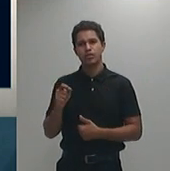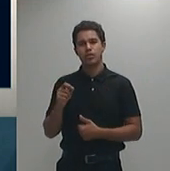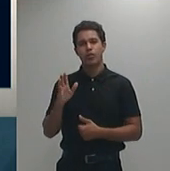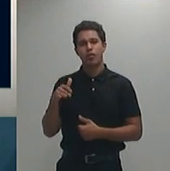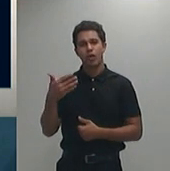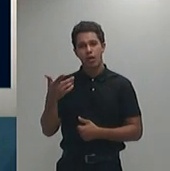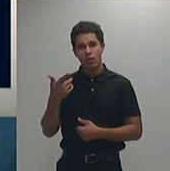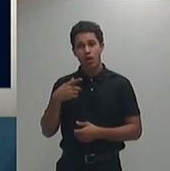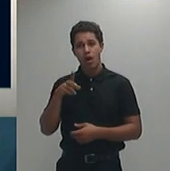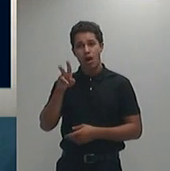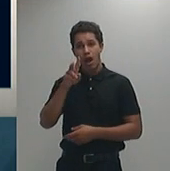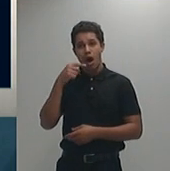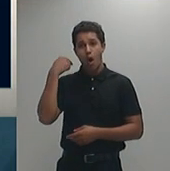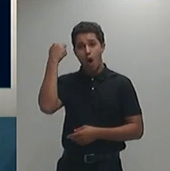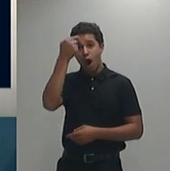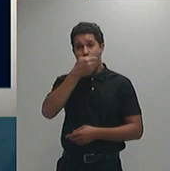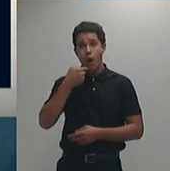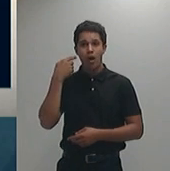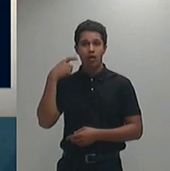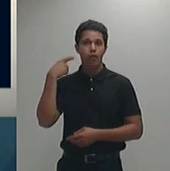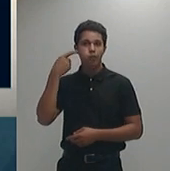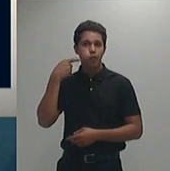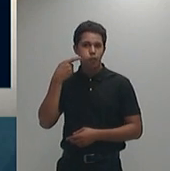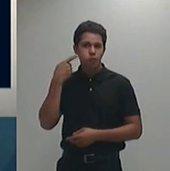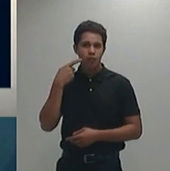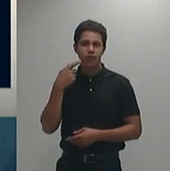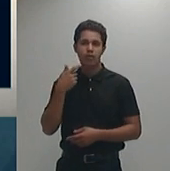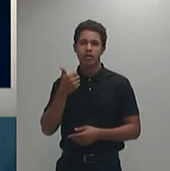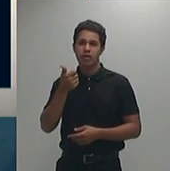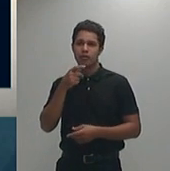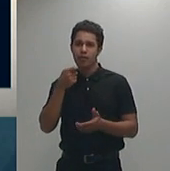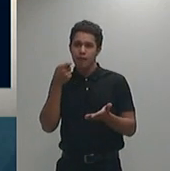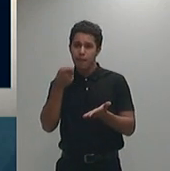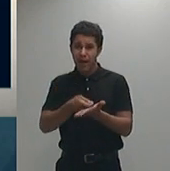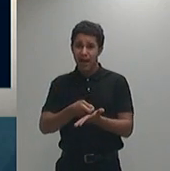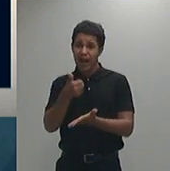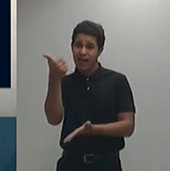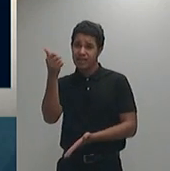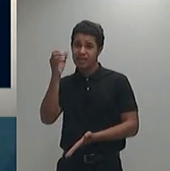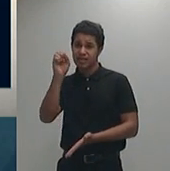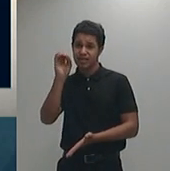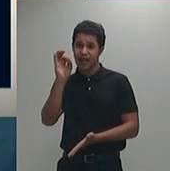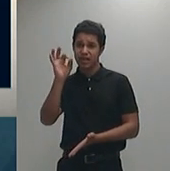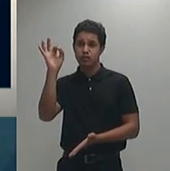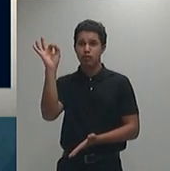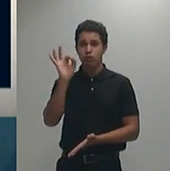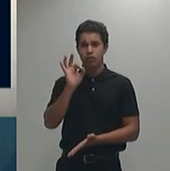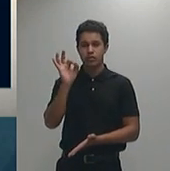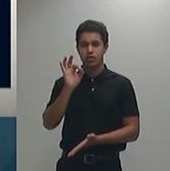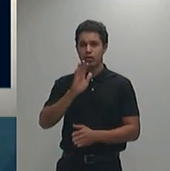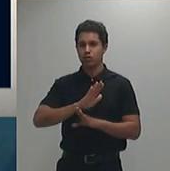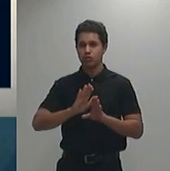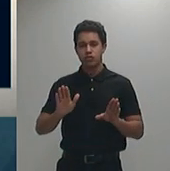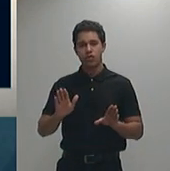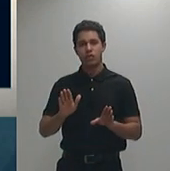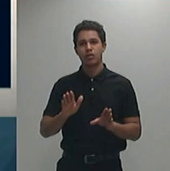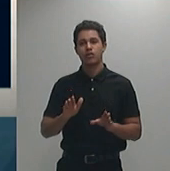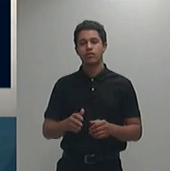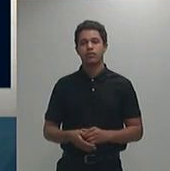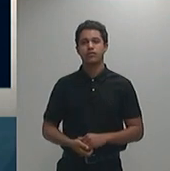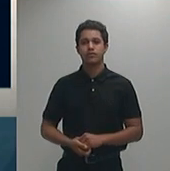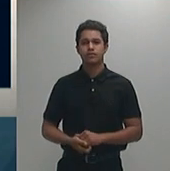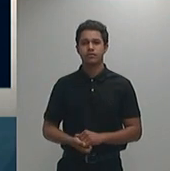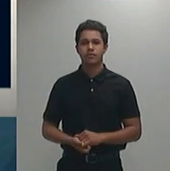teriam sido fixados em 10 por cento Com base no artigo 20 paragrafo 3º a o